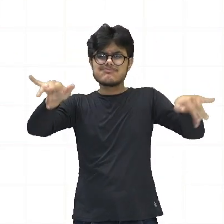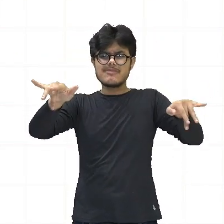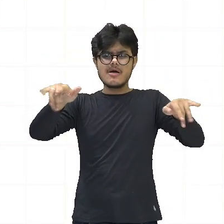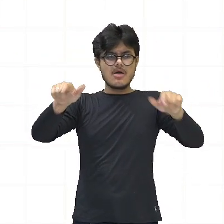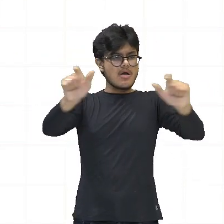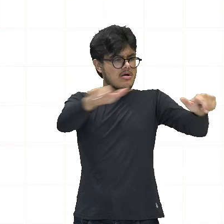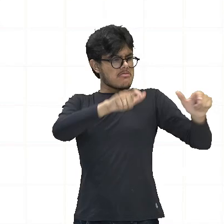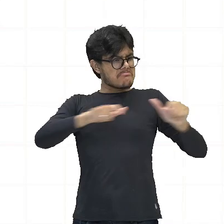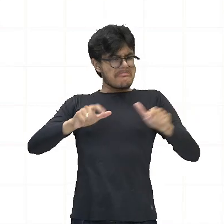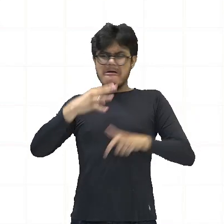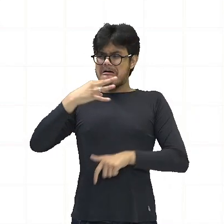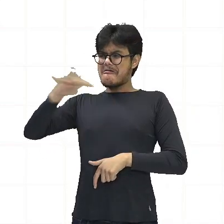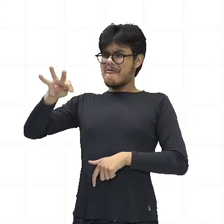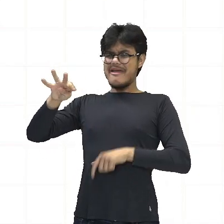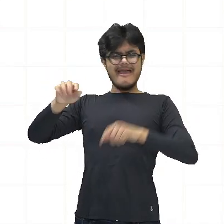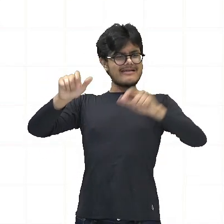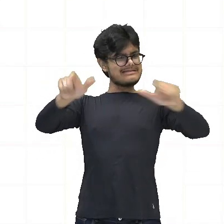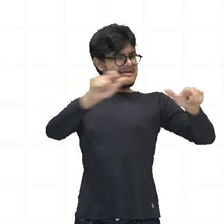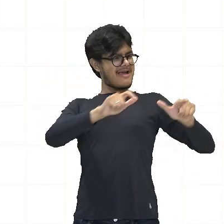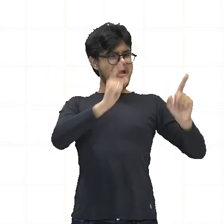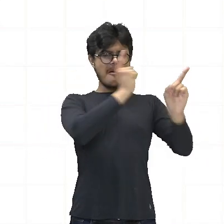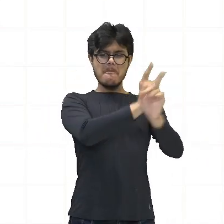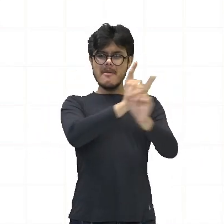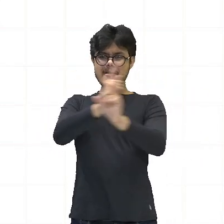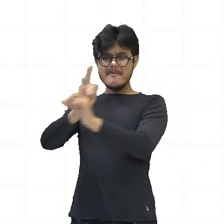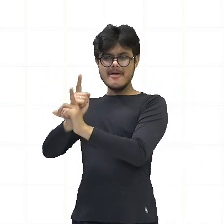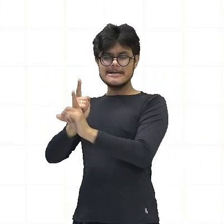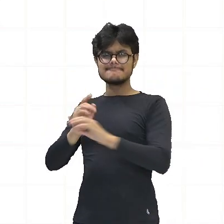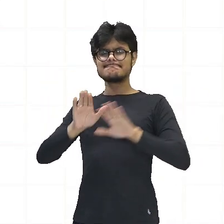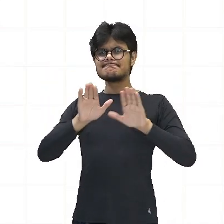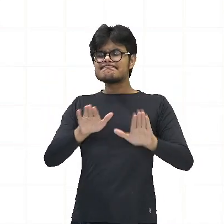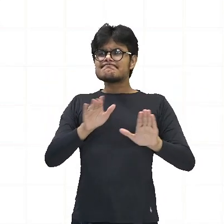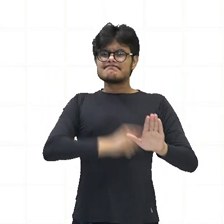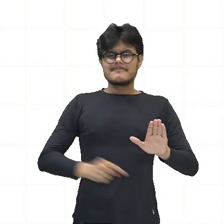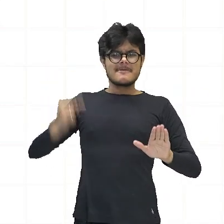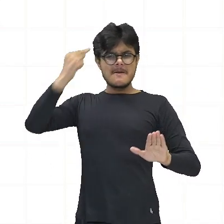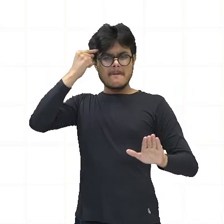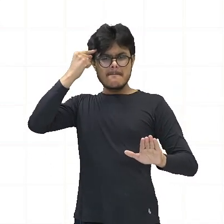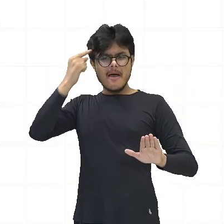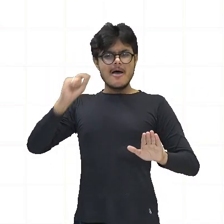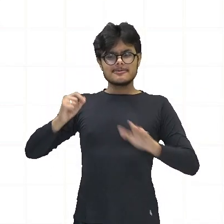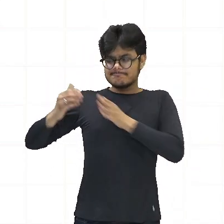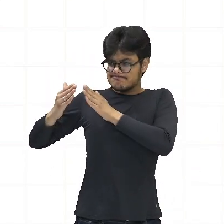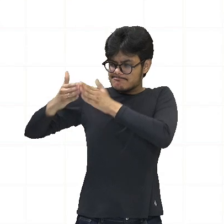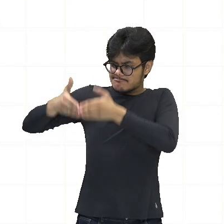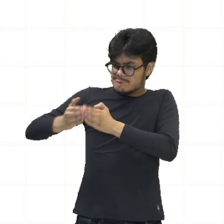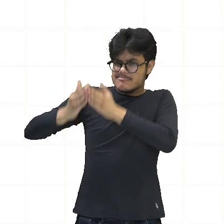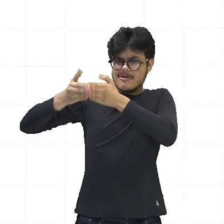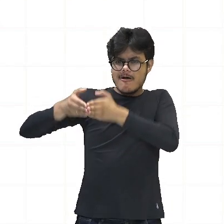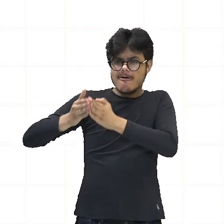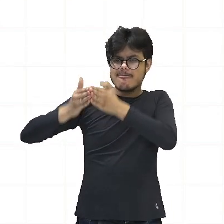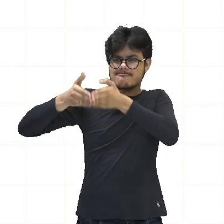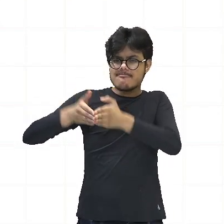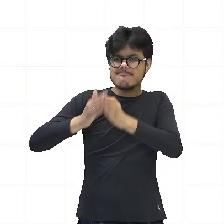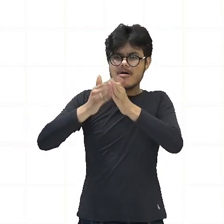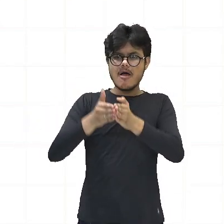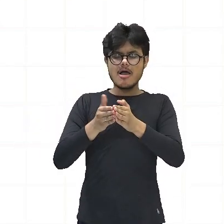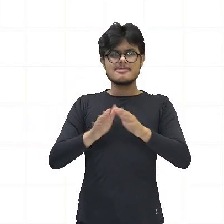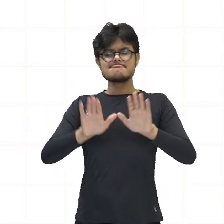eles desconheciam. E aí são traçados na época das grandes navegações, são